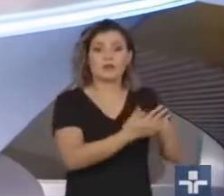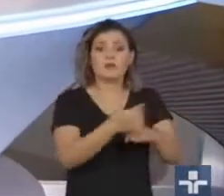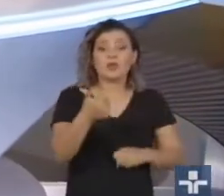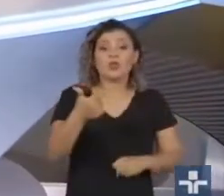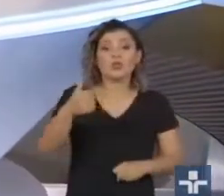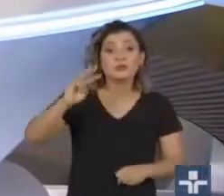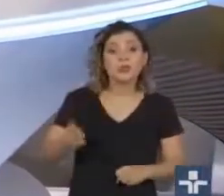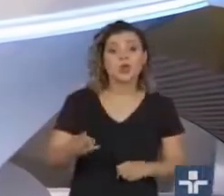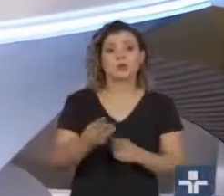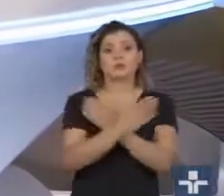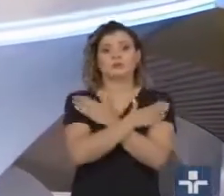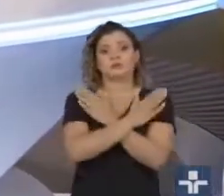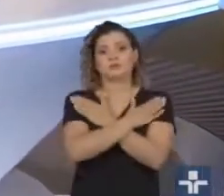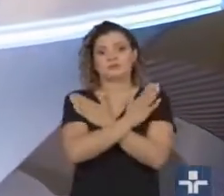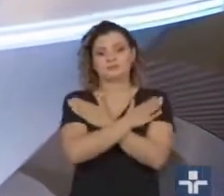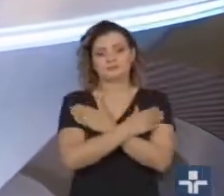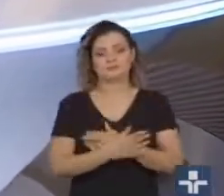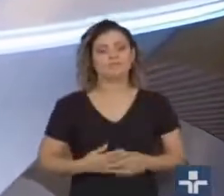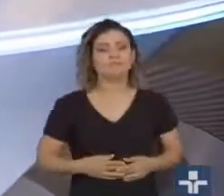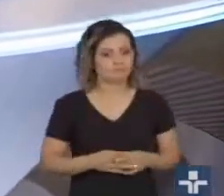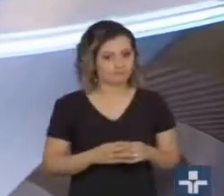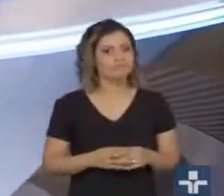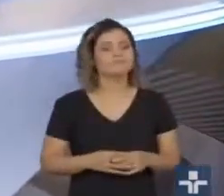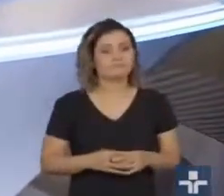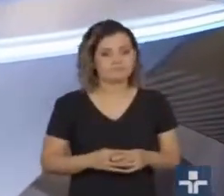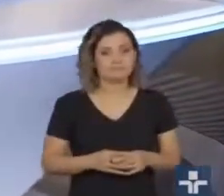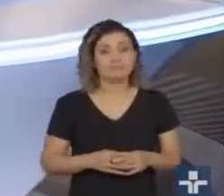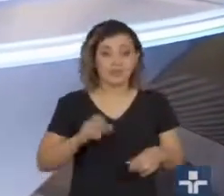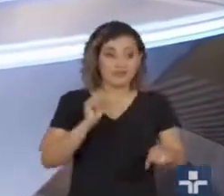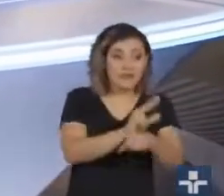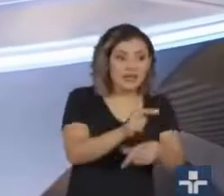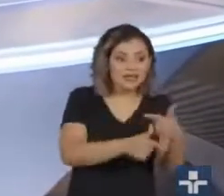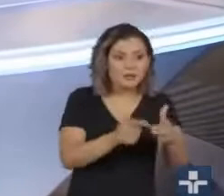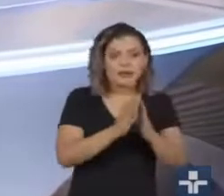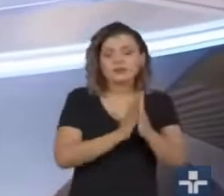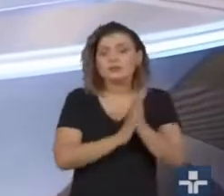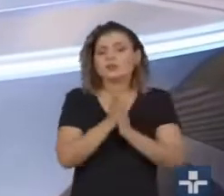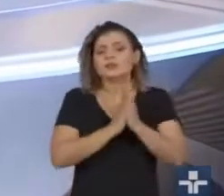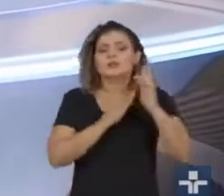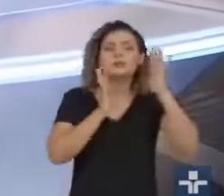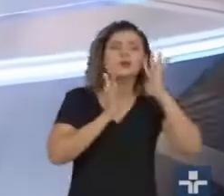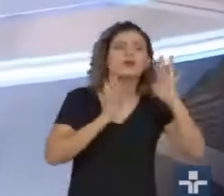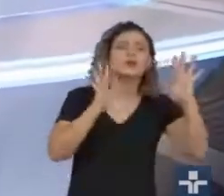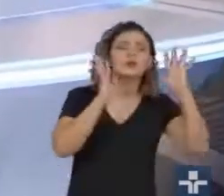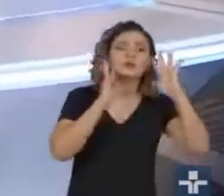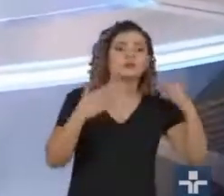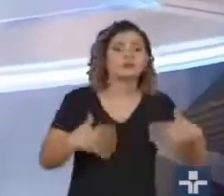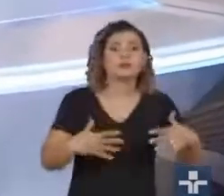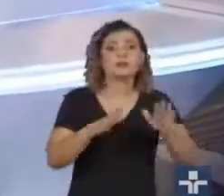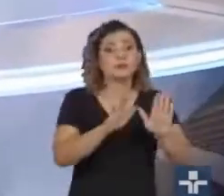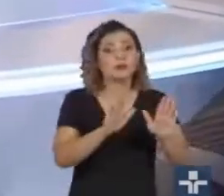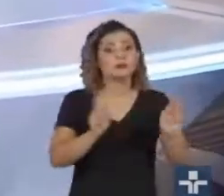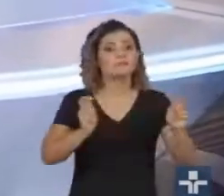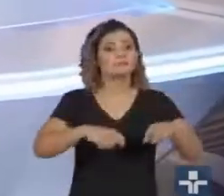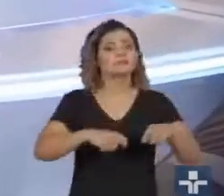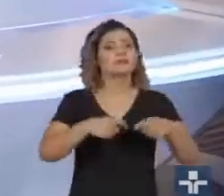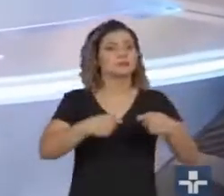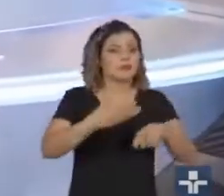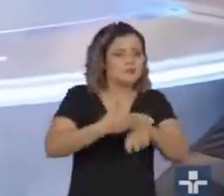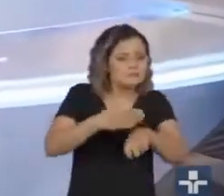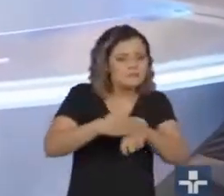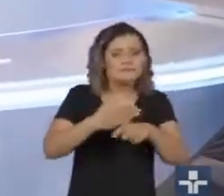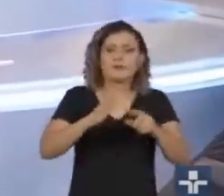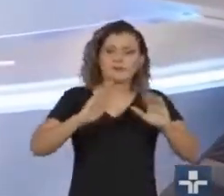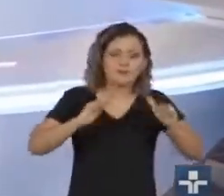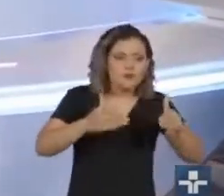e 900 mil desempregados. Conquistar a tão sonhada vaga num cenário tão incerto exige capacitação constante,